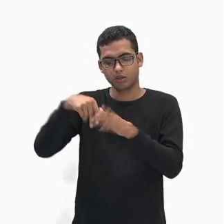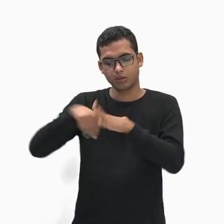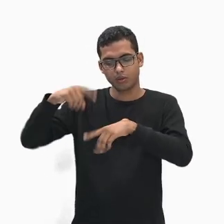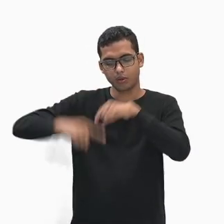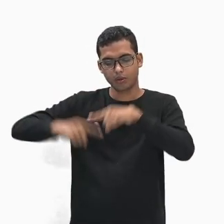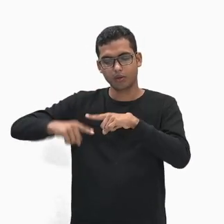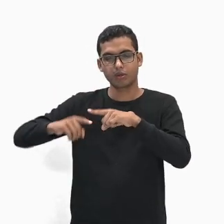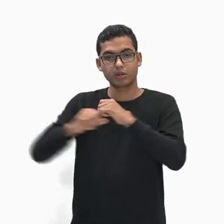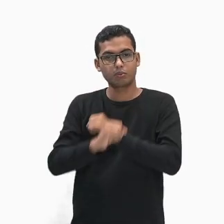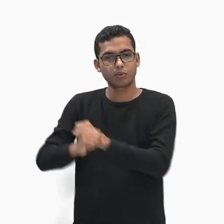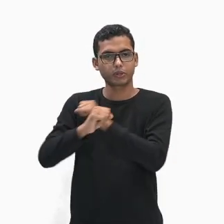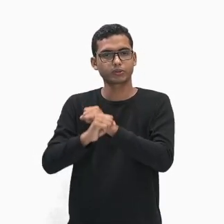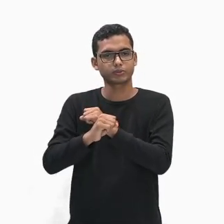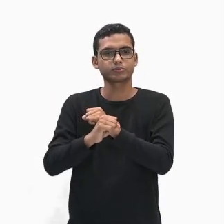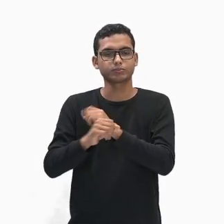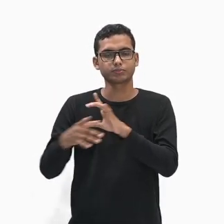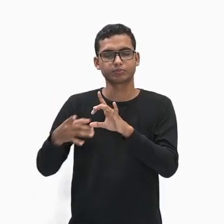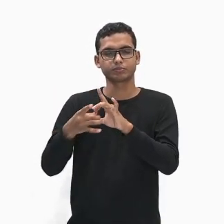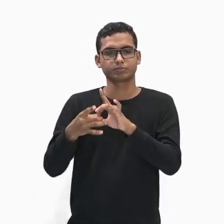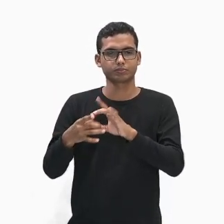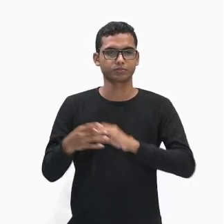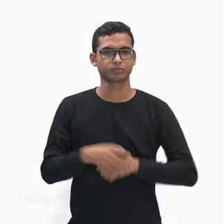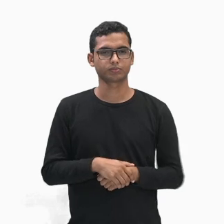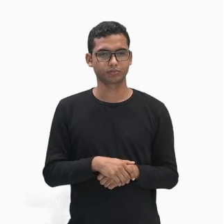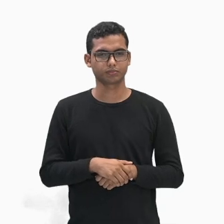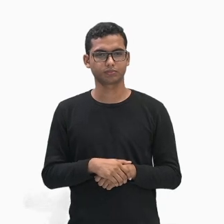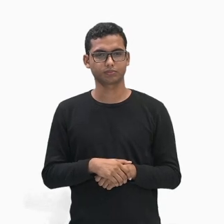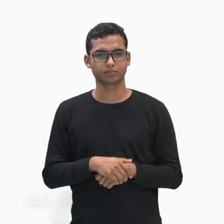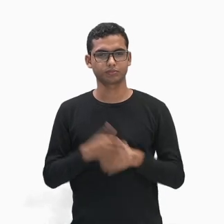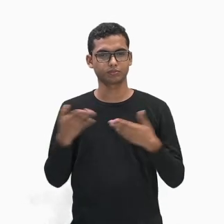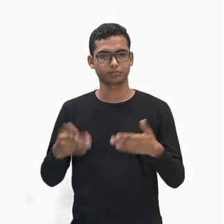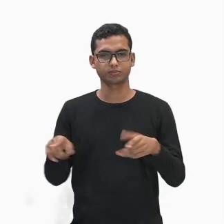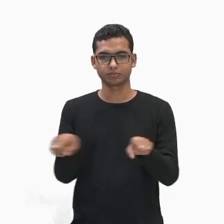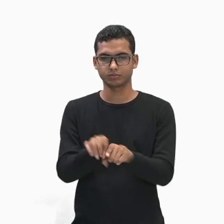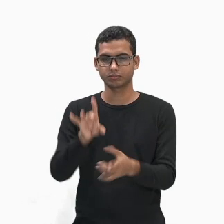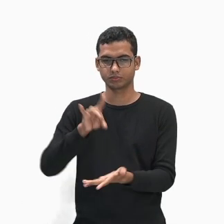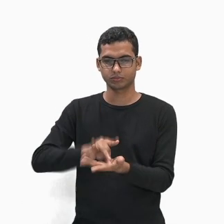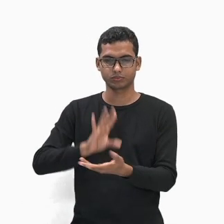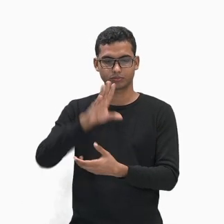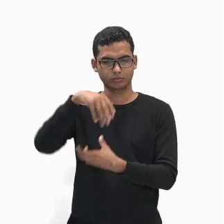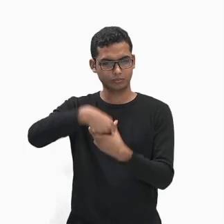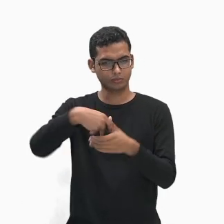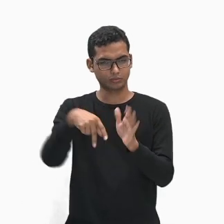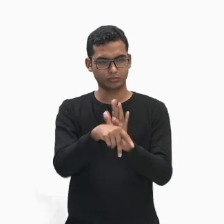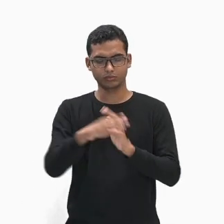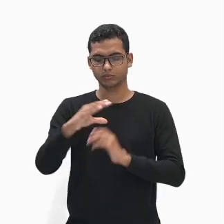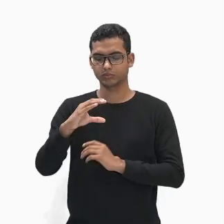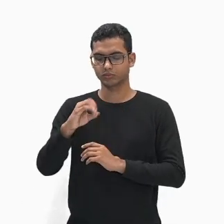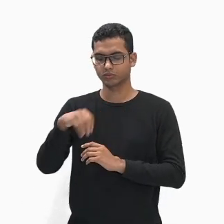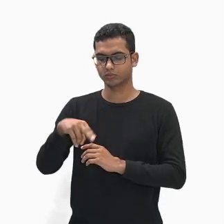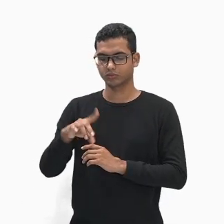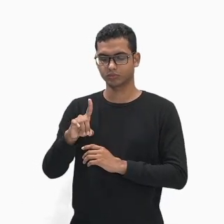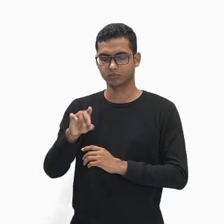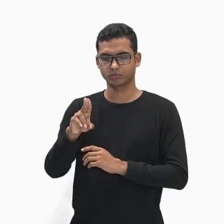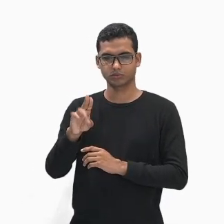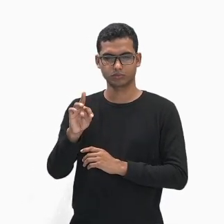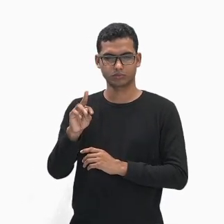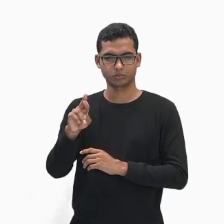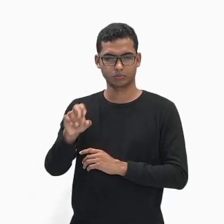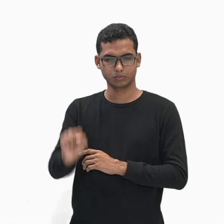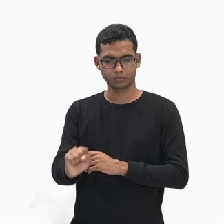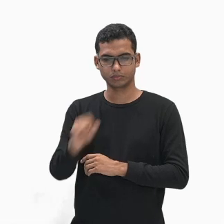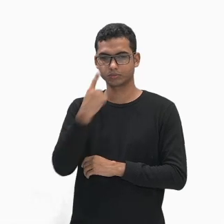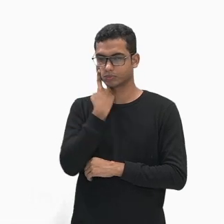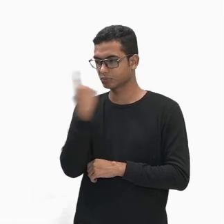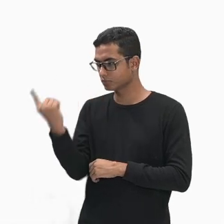permitem o fácil movimento de cargas elétricas em condutores. Aí você tem isolantes, são materiais